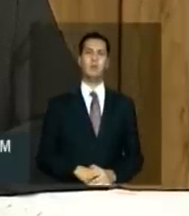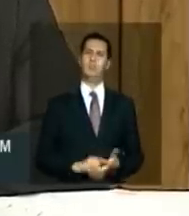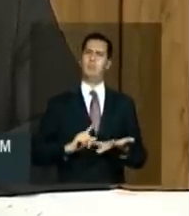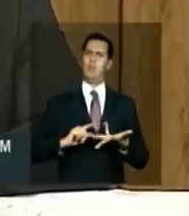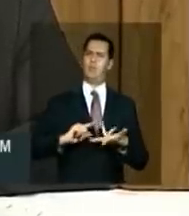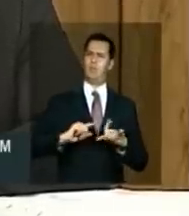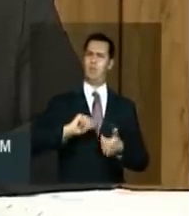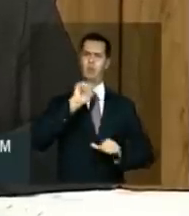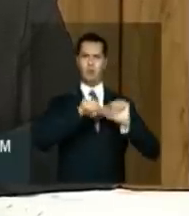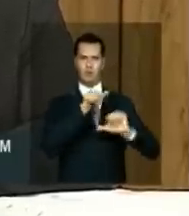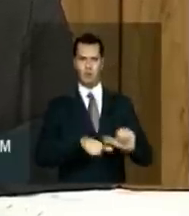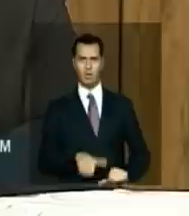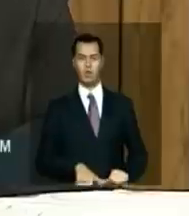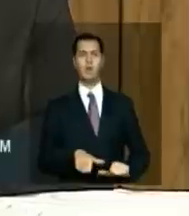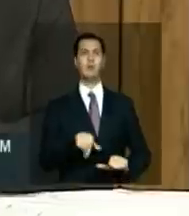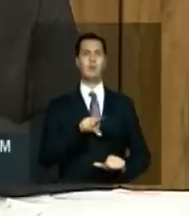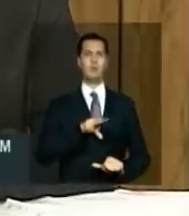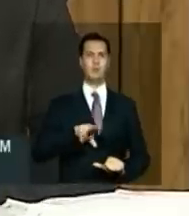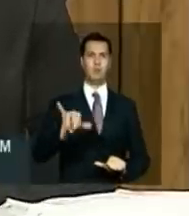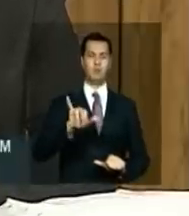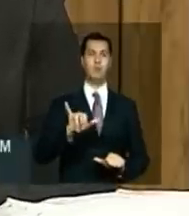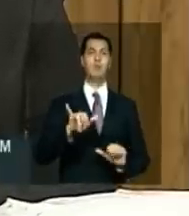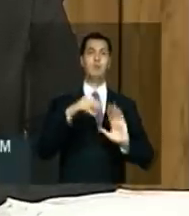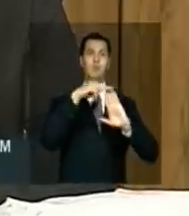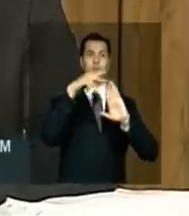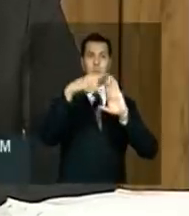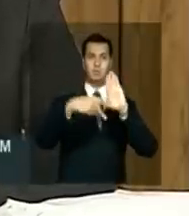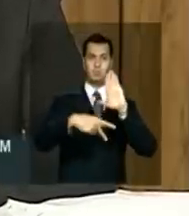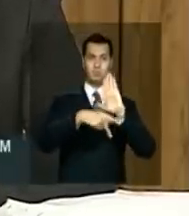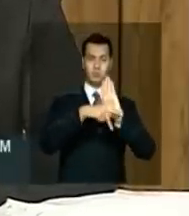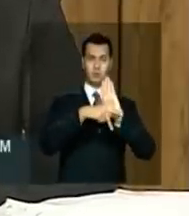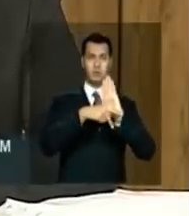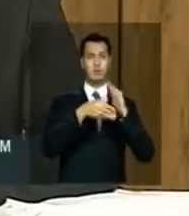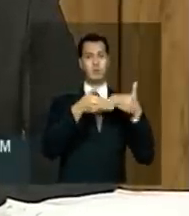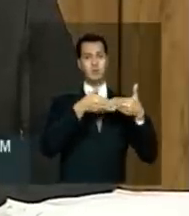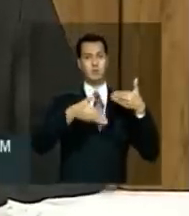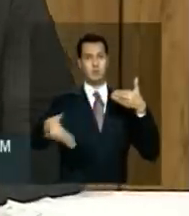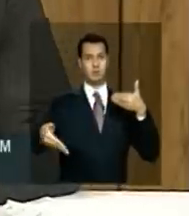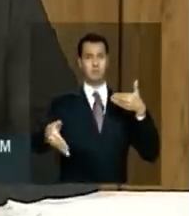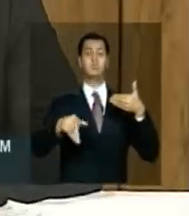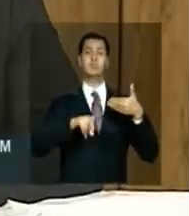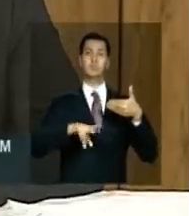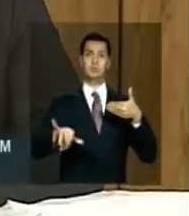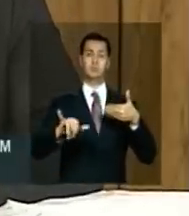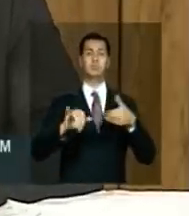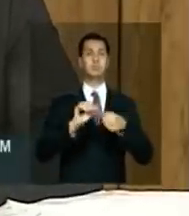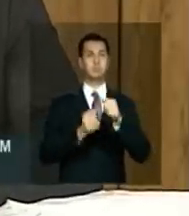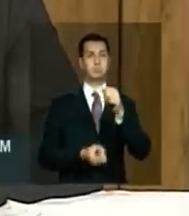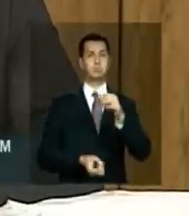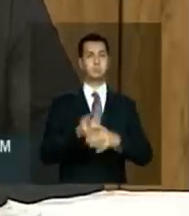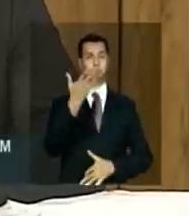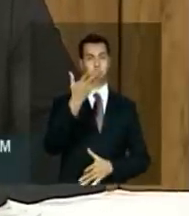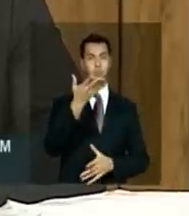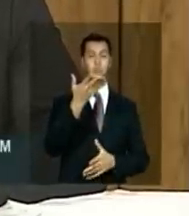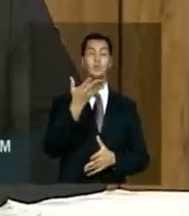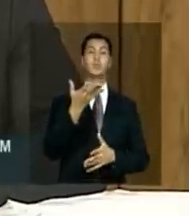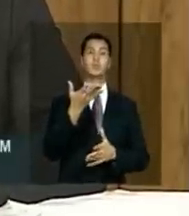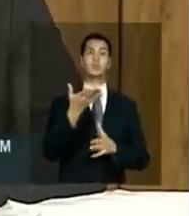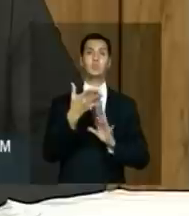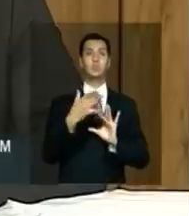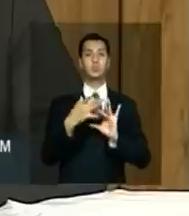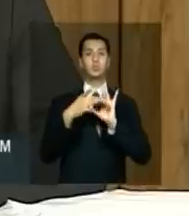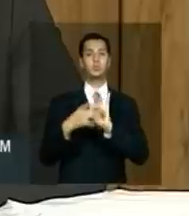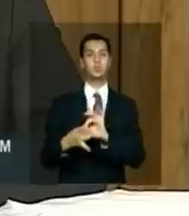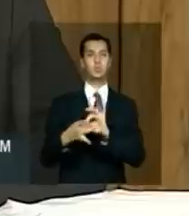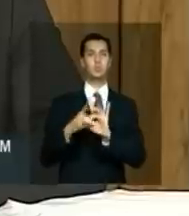alterações serão promovidas através de medida provisória que derá ser publicada em conjunto com a